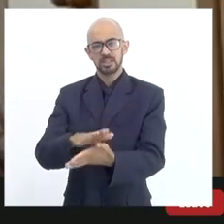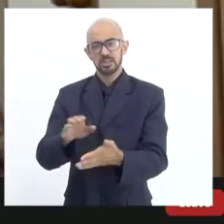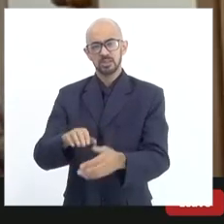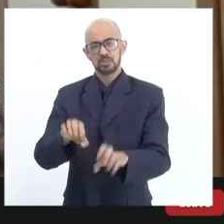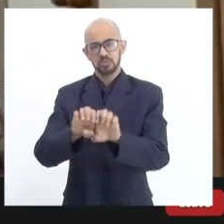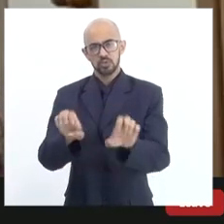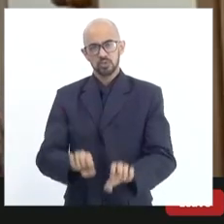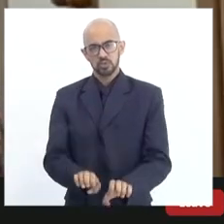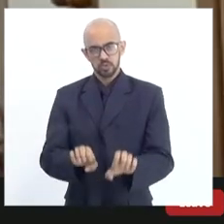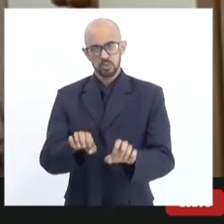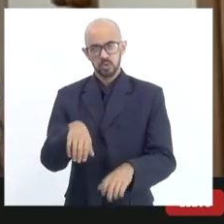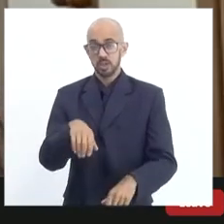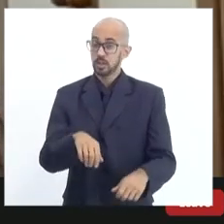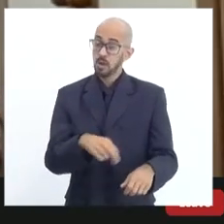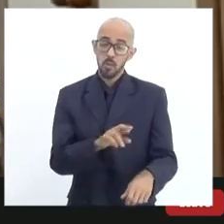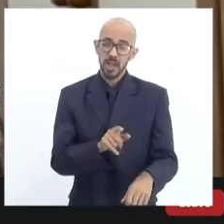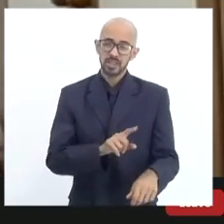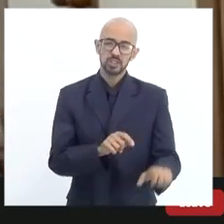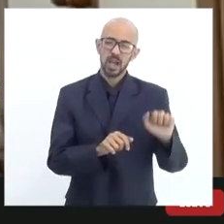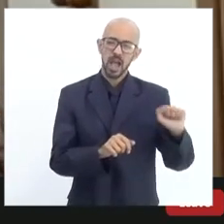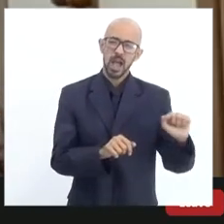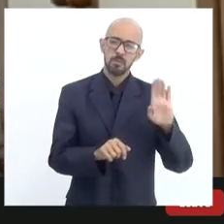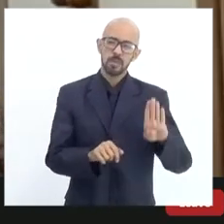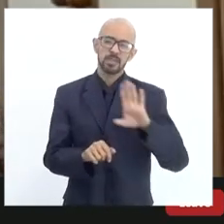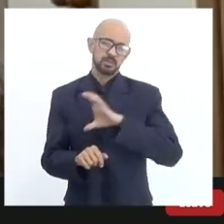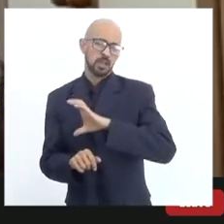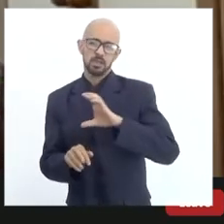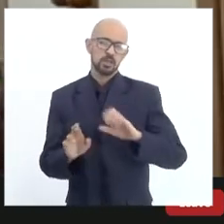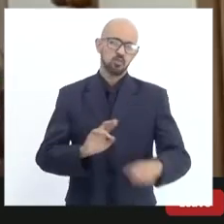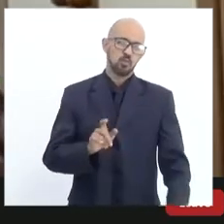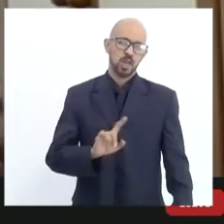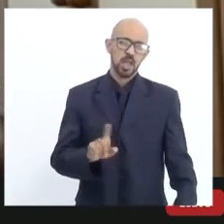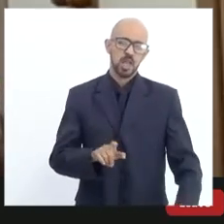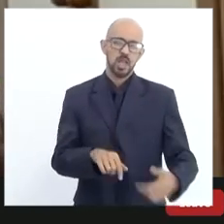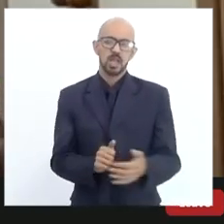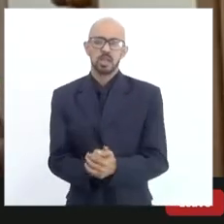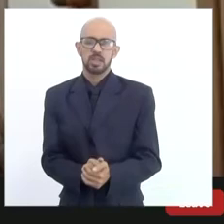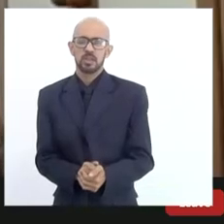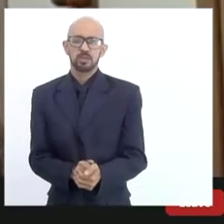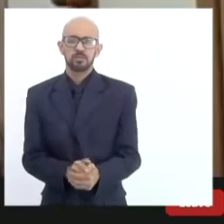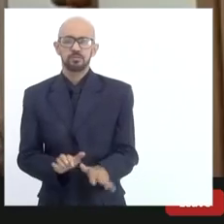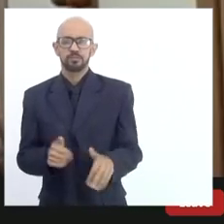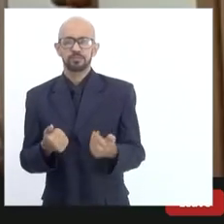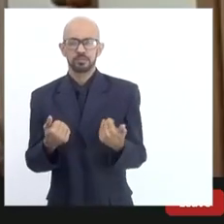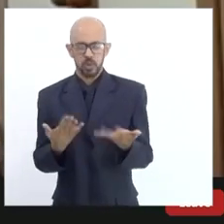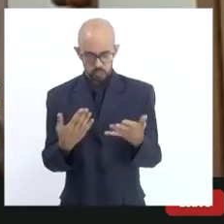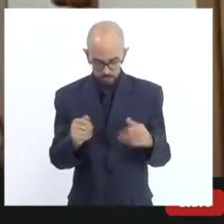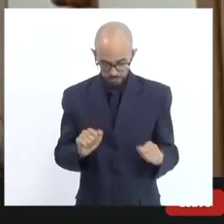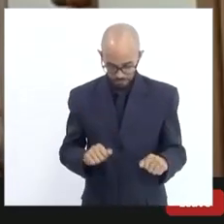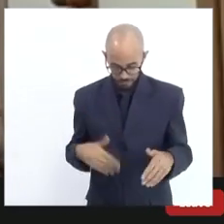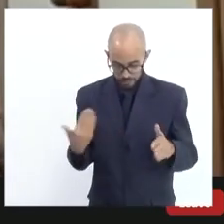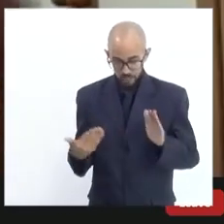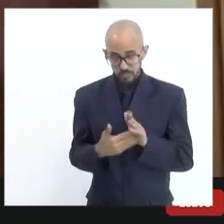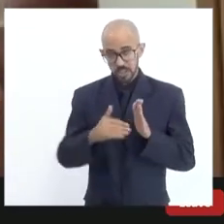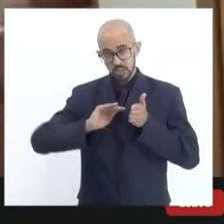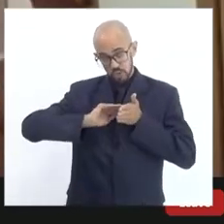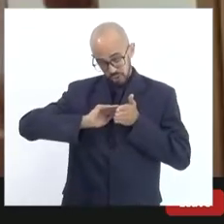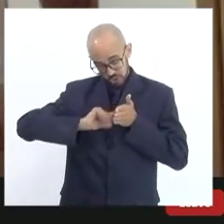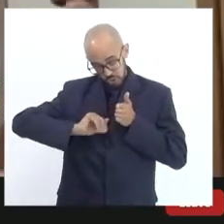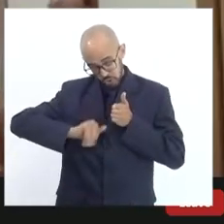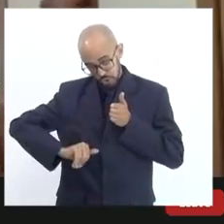C. Então, eu costumo dizer que o racismo não é algo dos corações impuros. Enquanto a gente elimina só